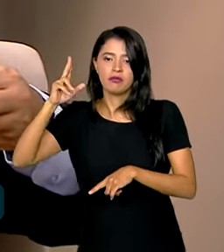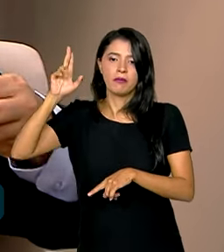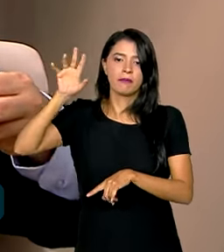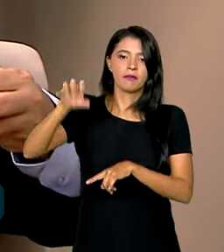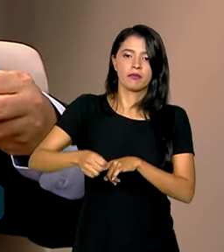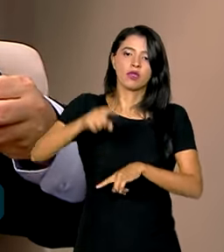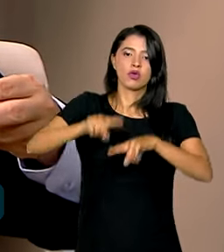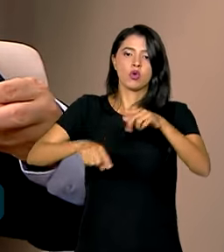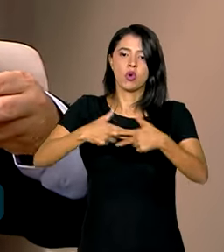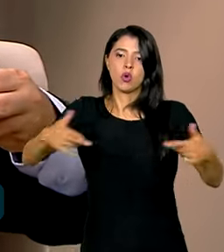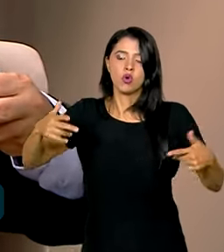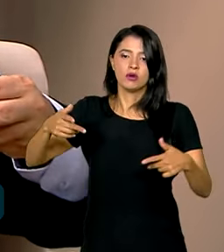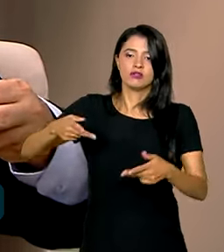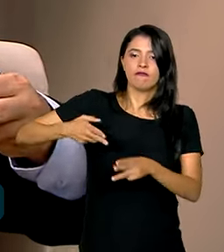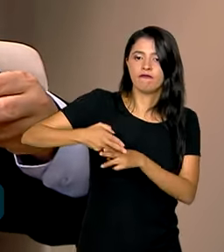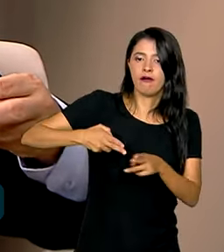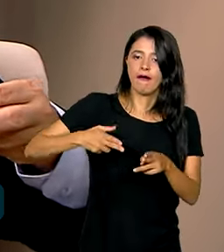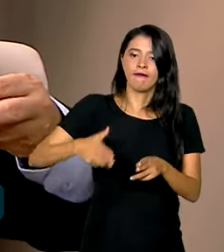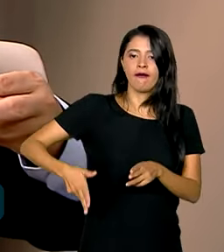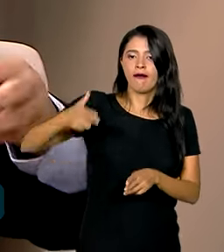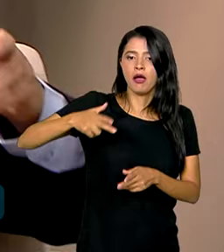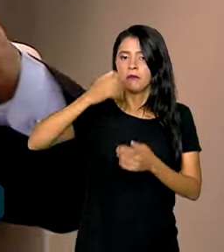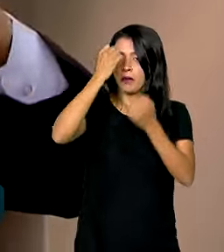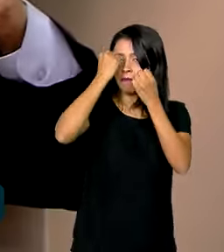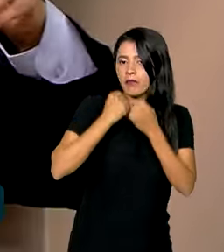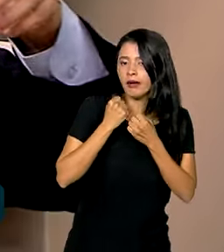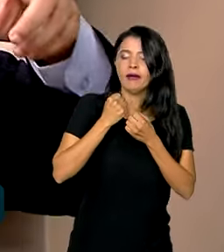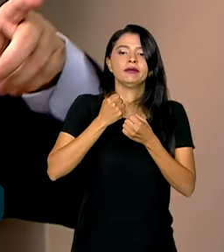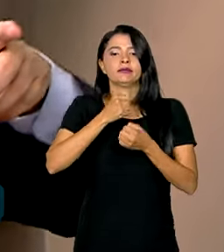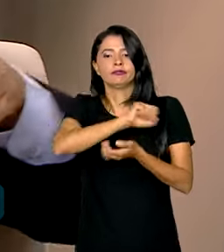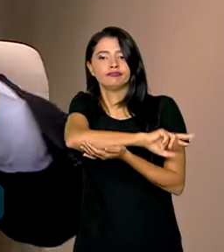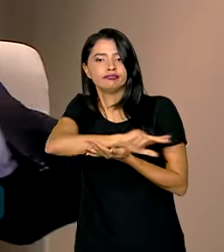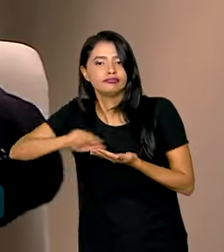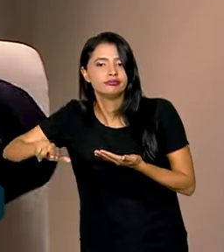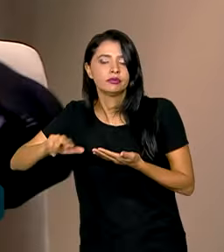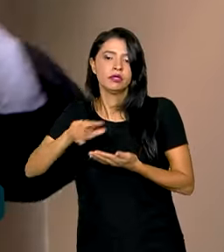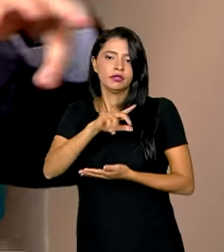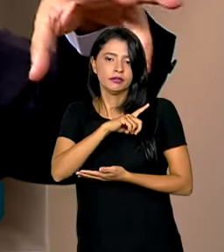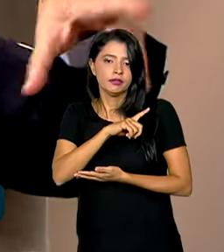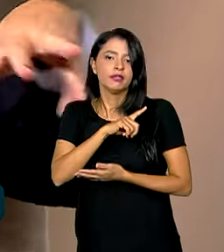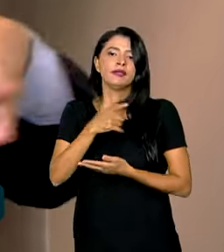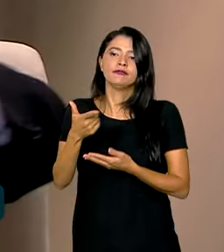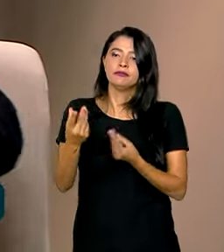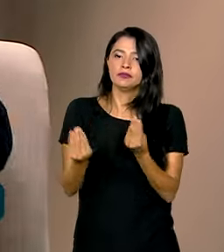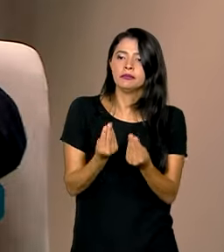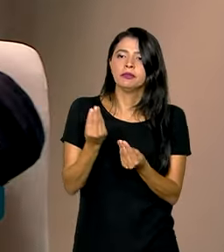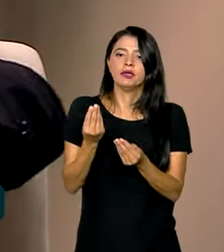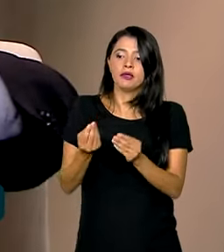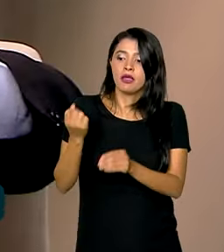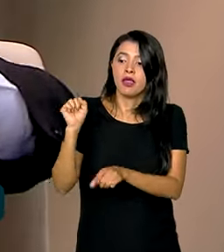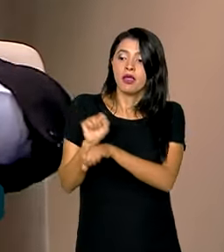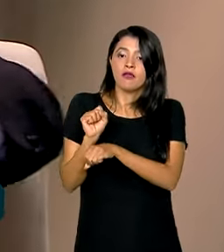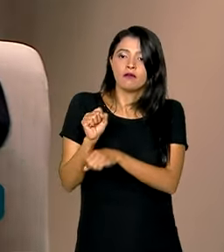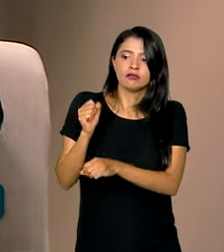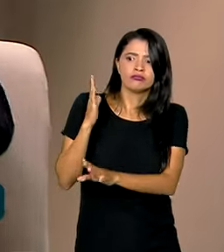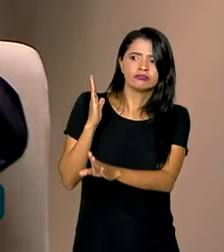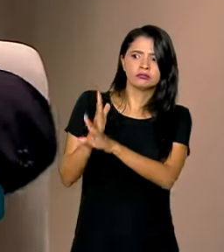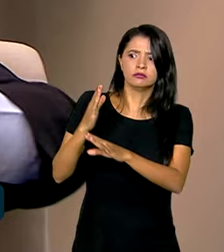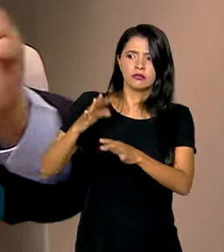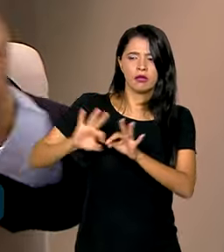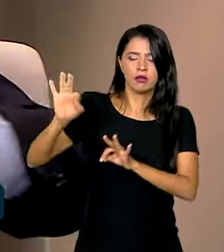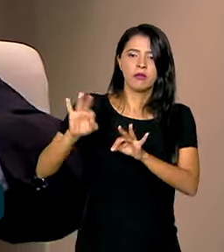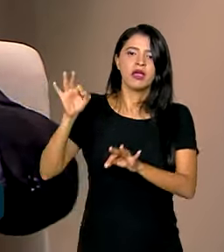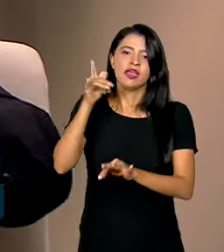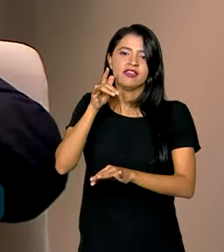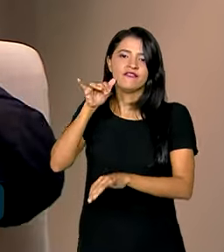objetos, instrumentos, como facas, armas, máscaras. Houve o deslinde de planejamentos e, portanto,